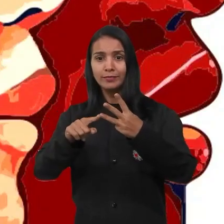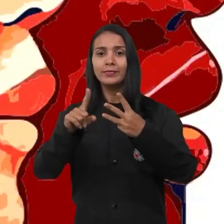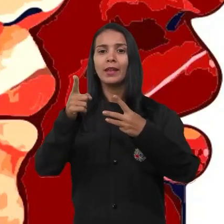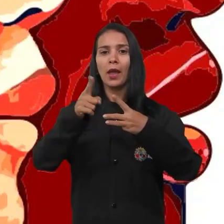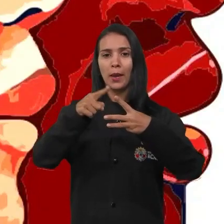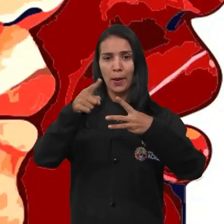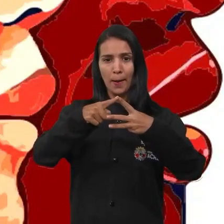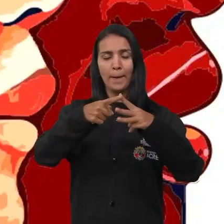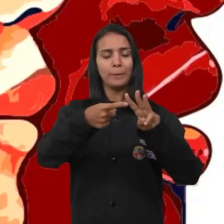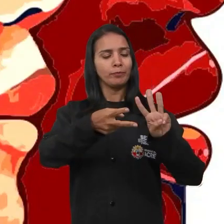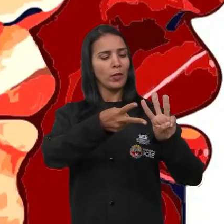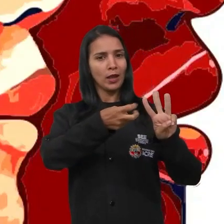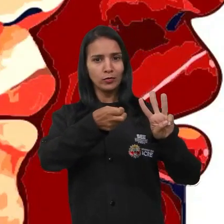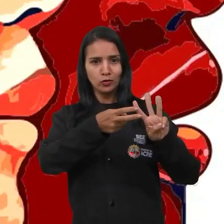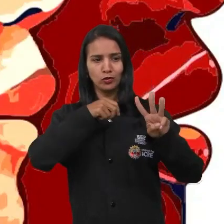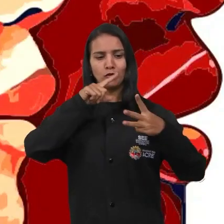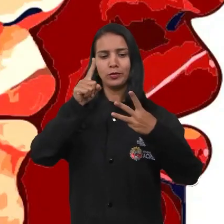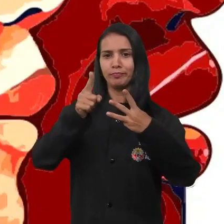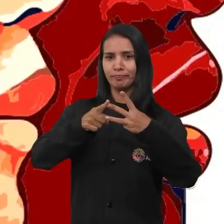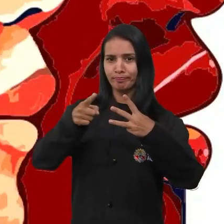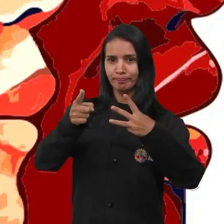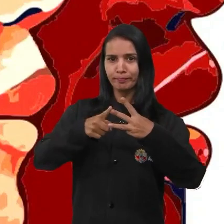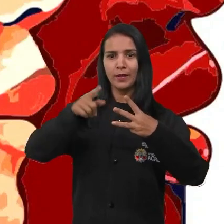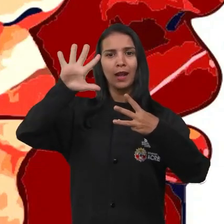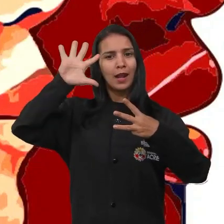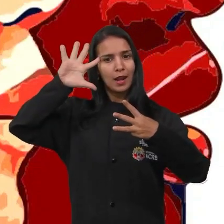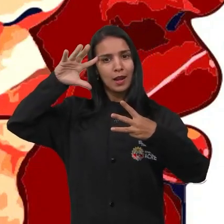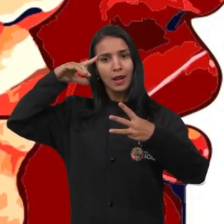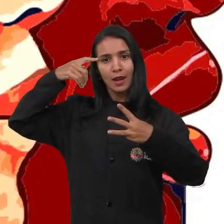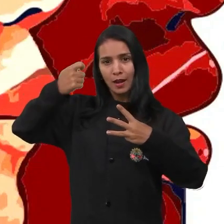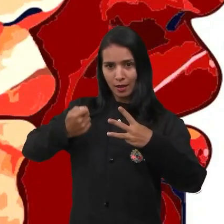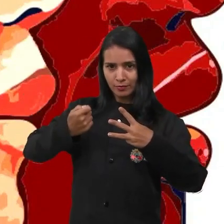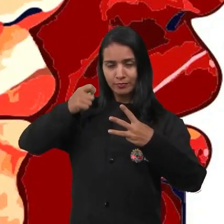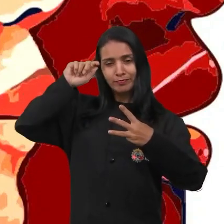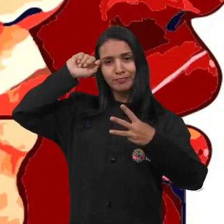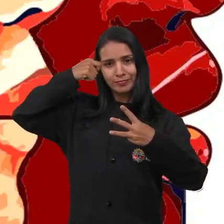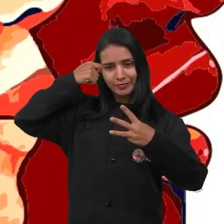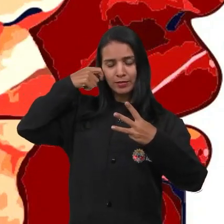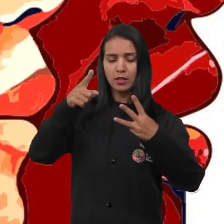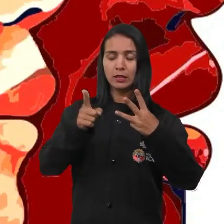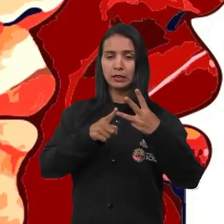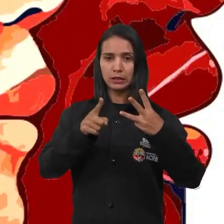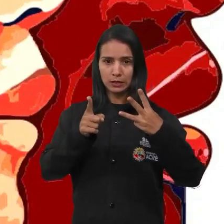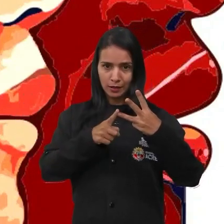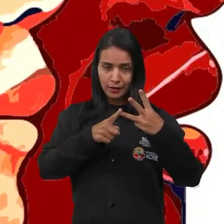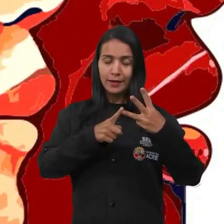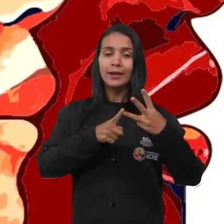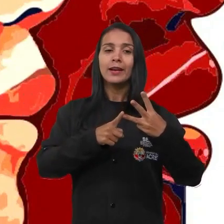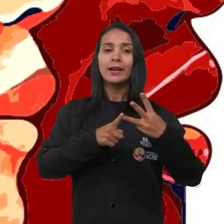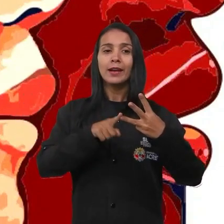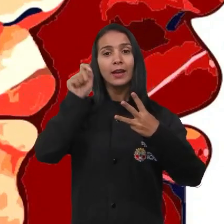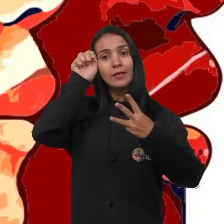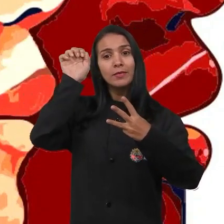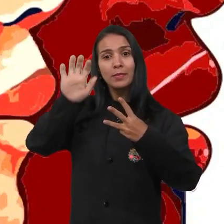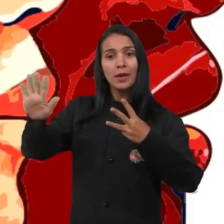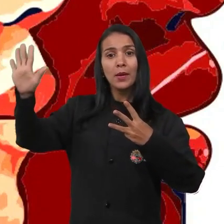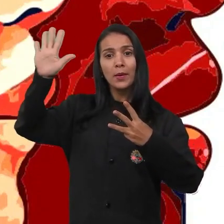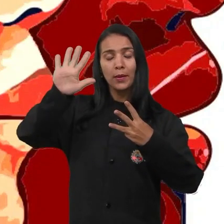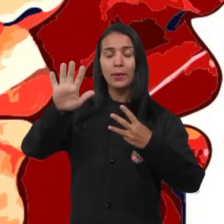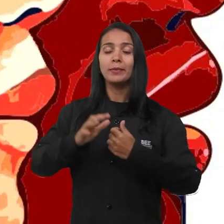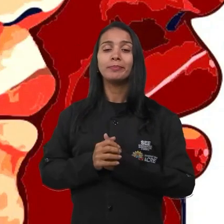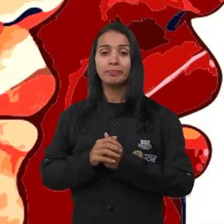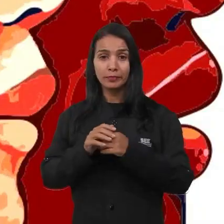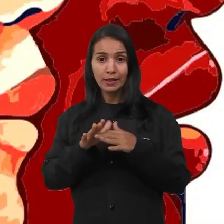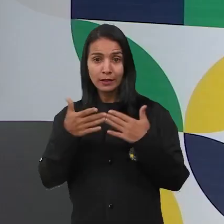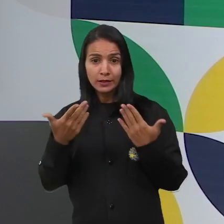matriz indígena, a matriz africana e também a matriz europeia. Essas três matrizes juntas, elas